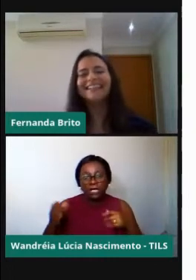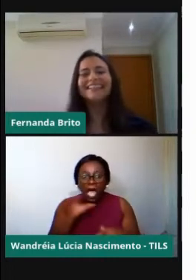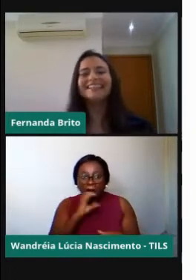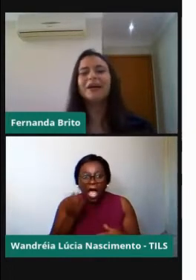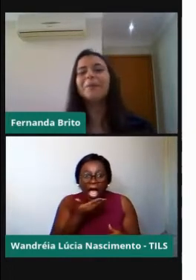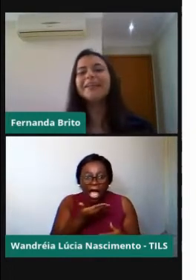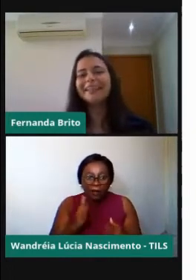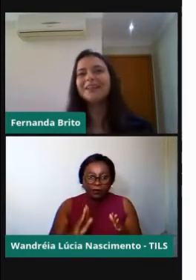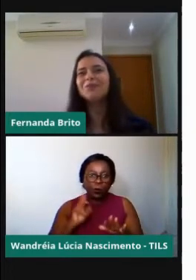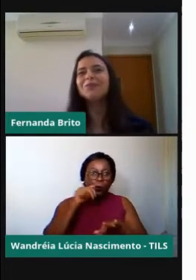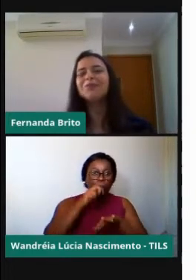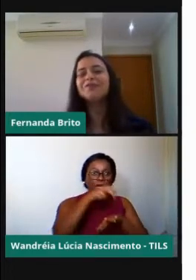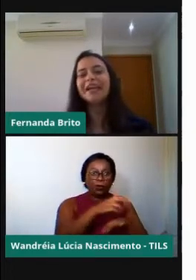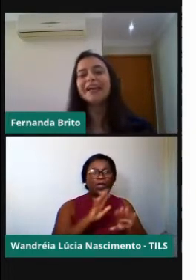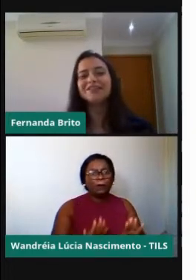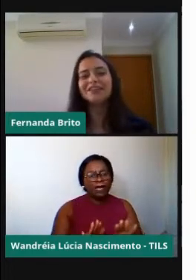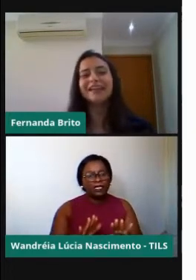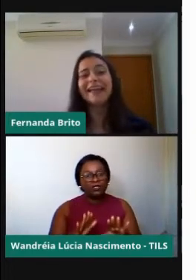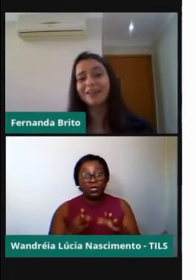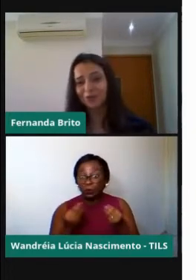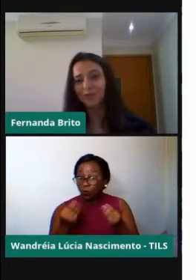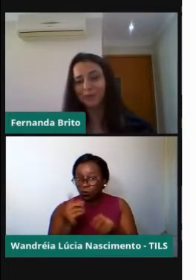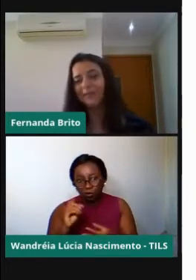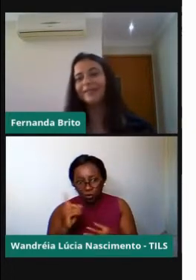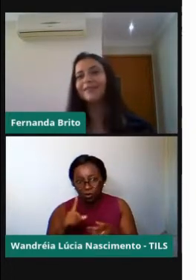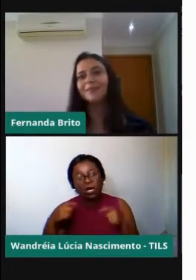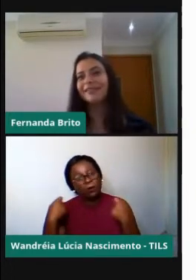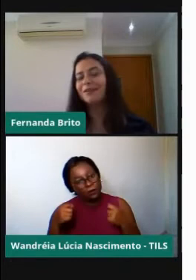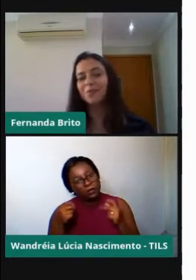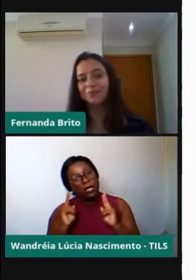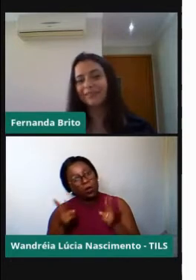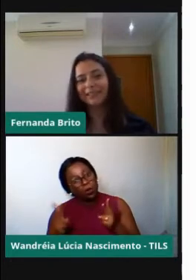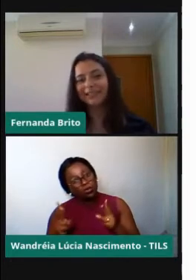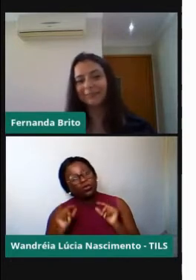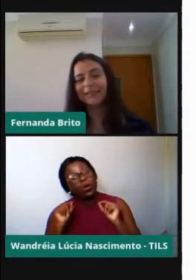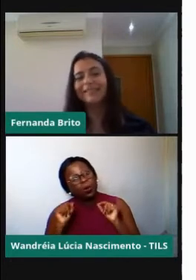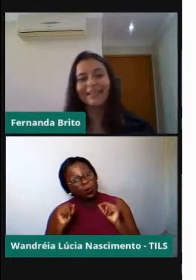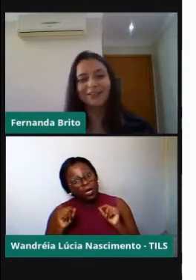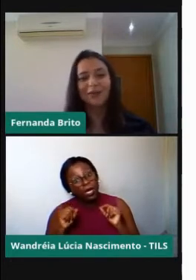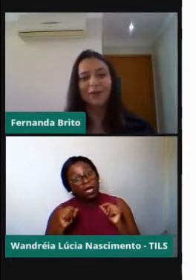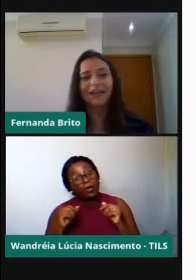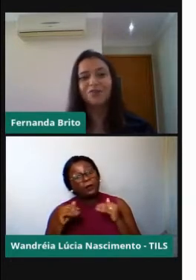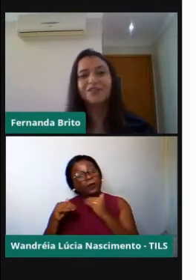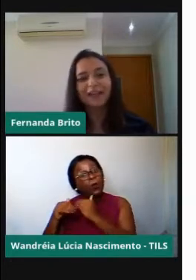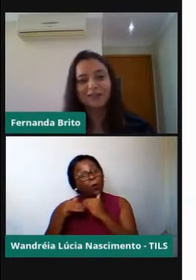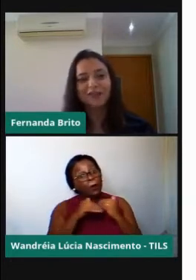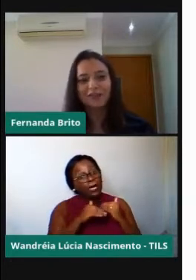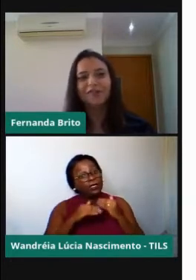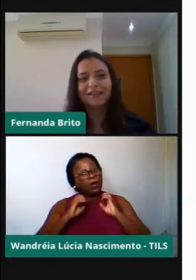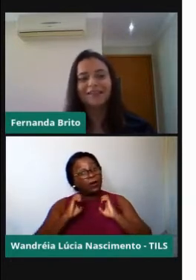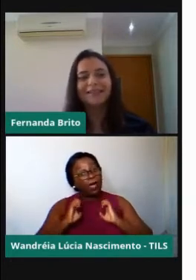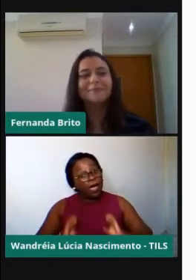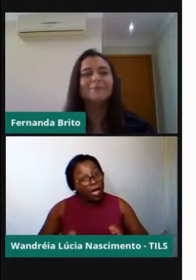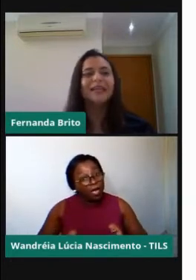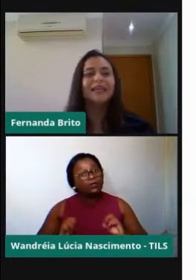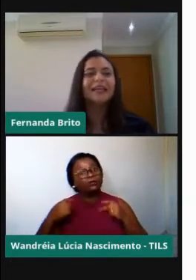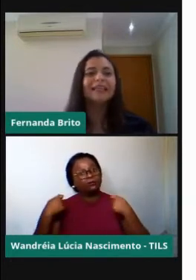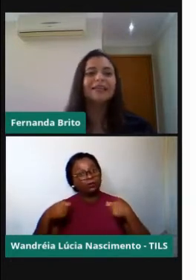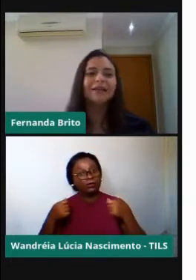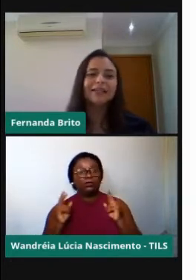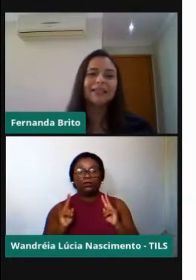né? Não perdendo o viés, né, ético que precisa ser presente em qualquer atividade que a gente faça,